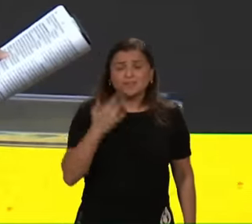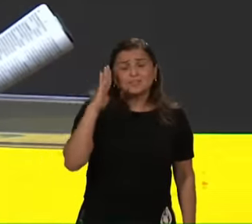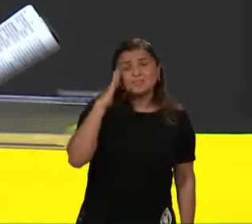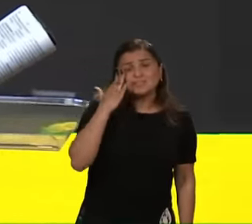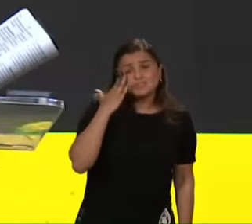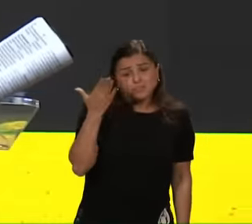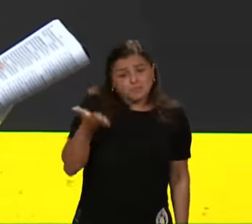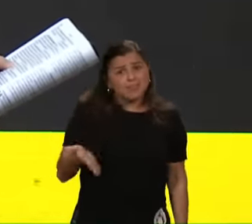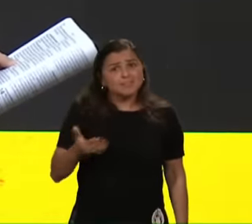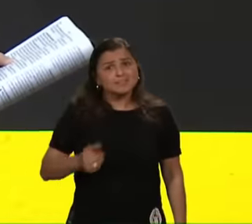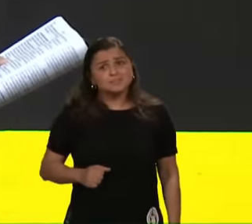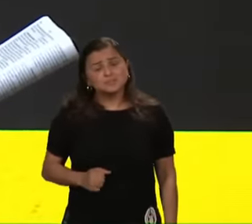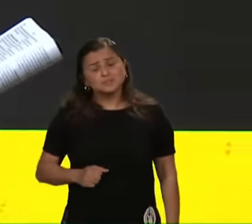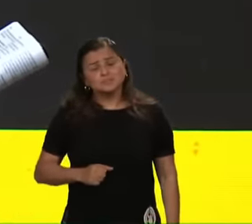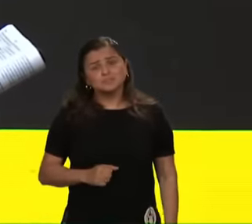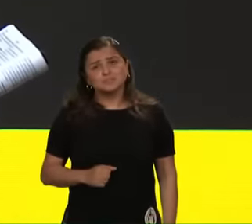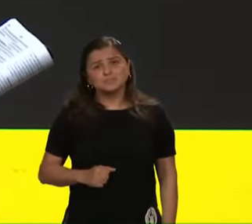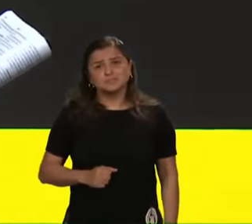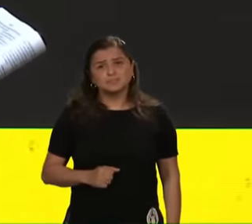esta.